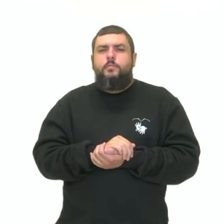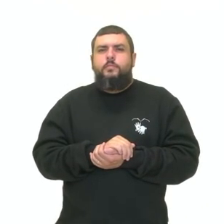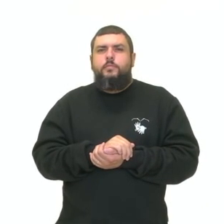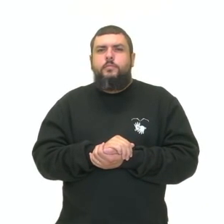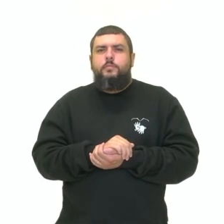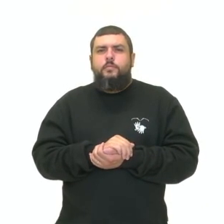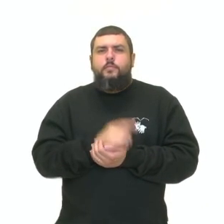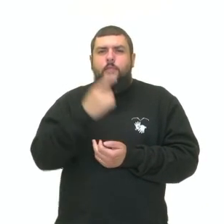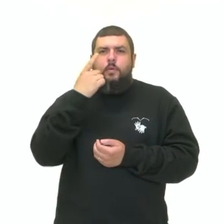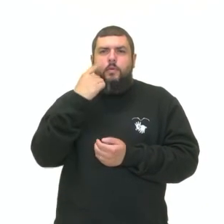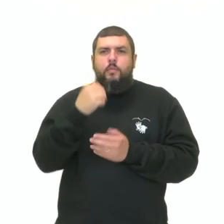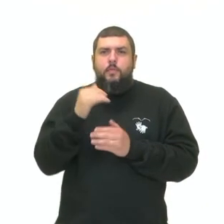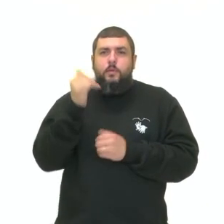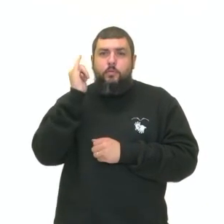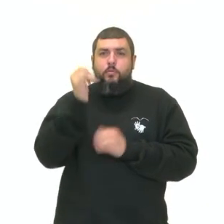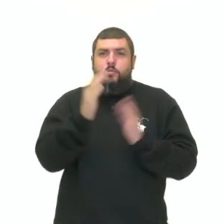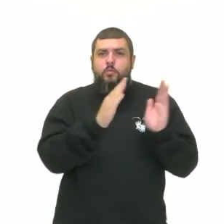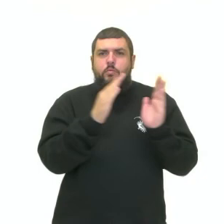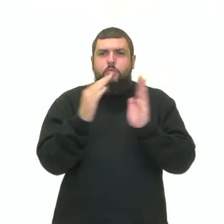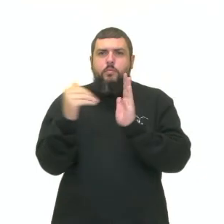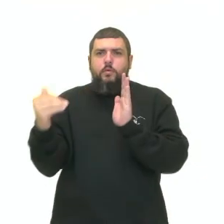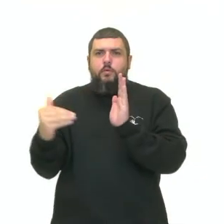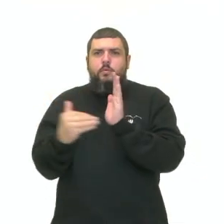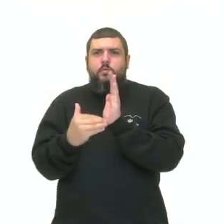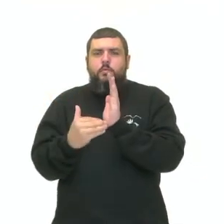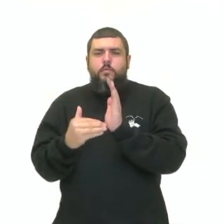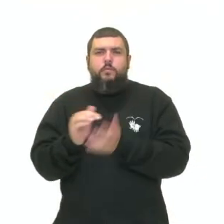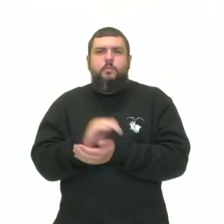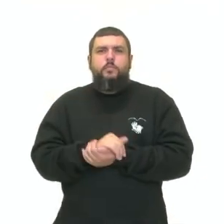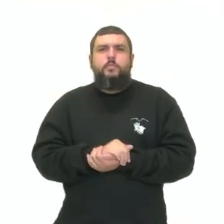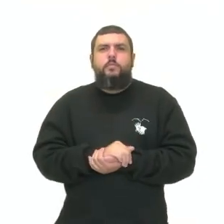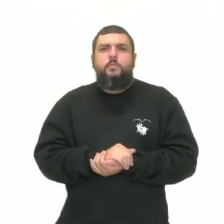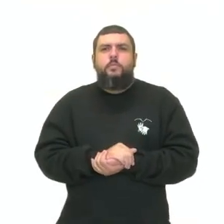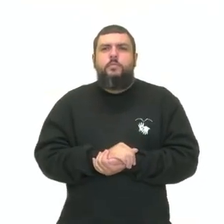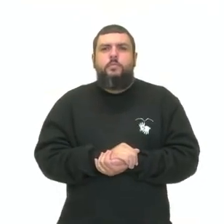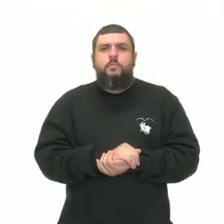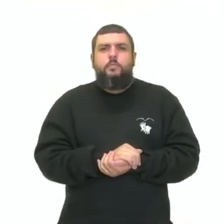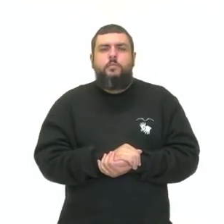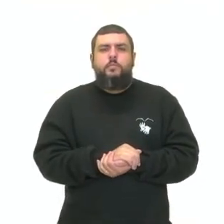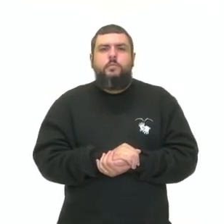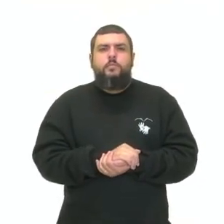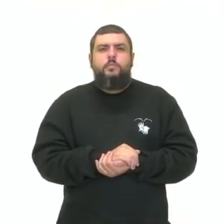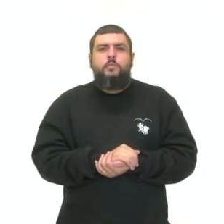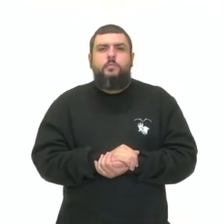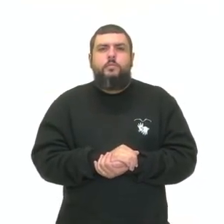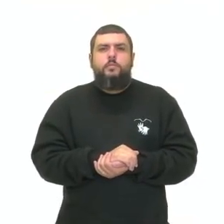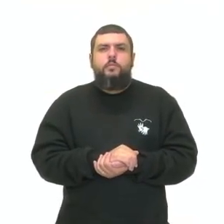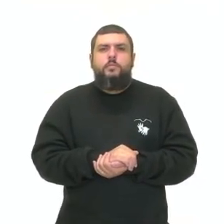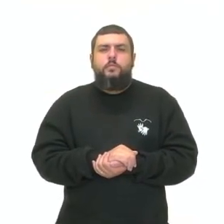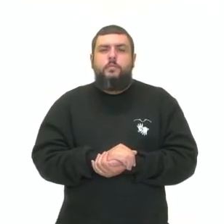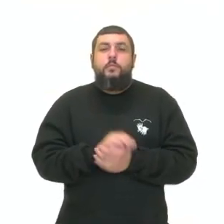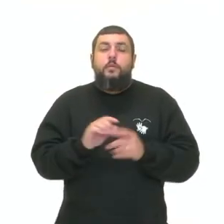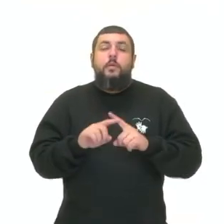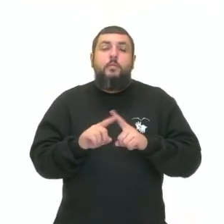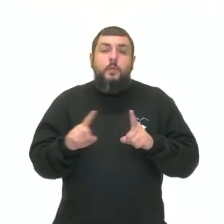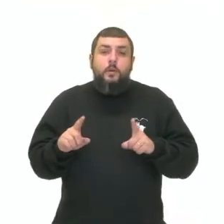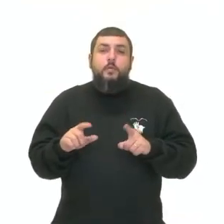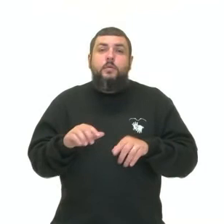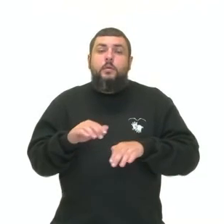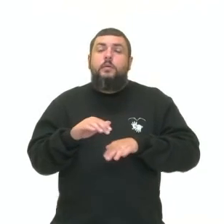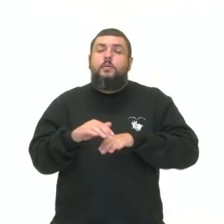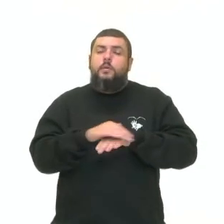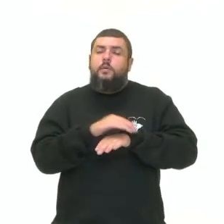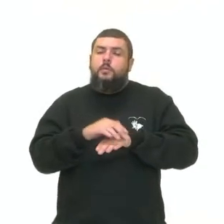no conto, ó. Trechos finais. Mais sapato é sapato, pior foi